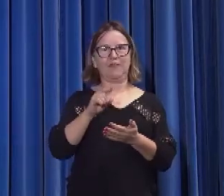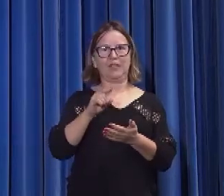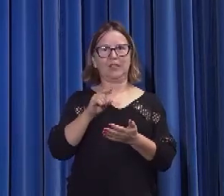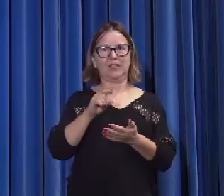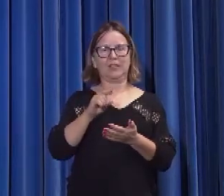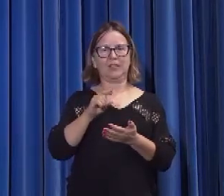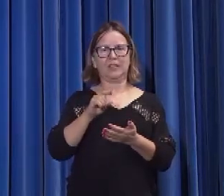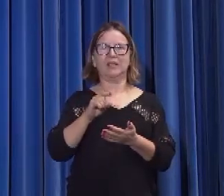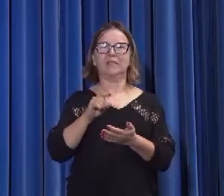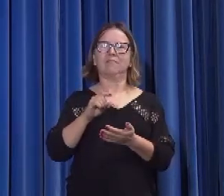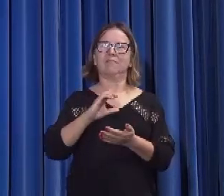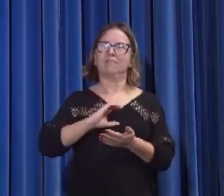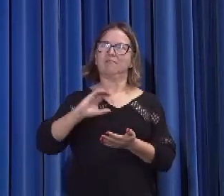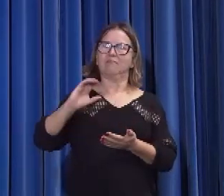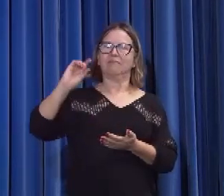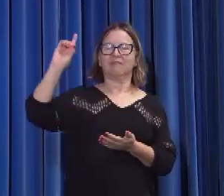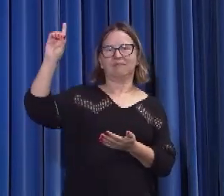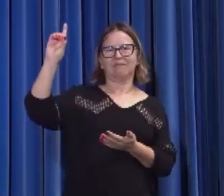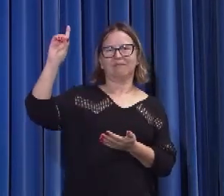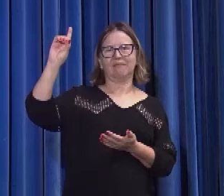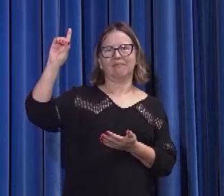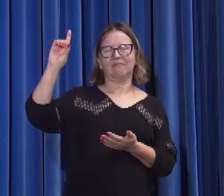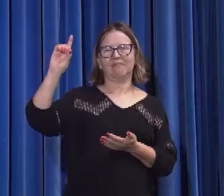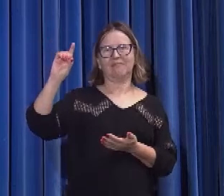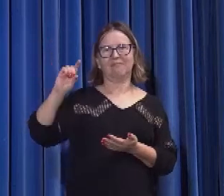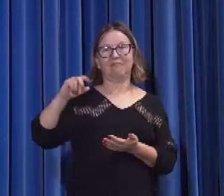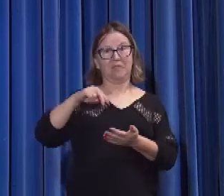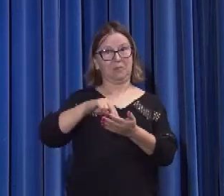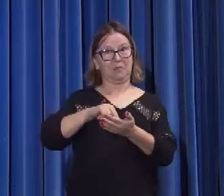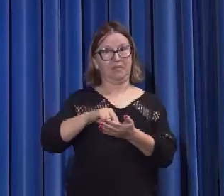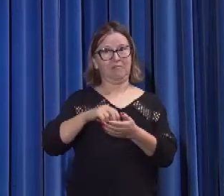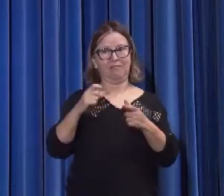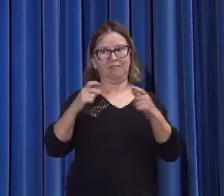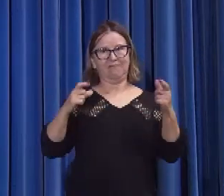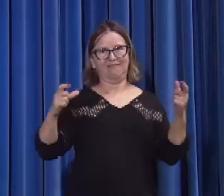a perseverança, ela terá uma oportunidade de crescer.